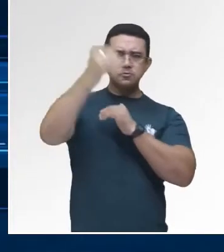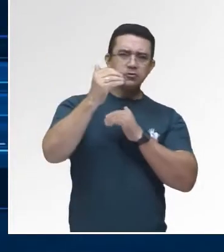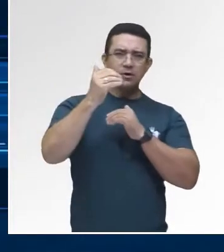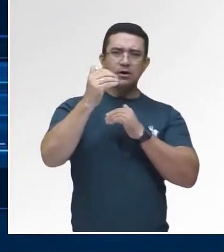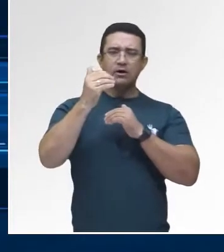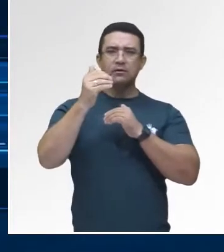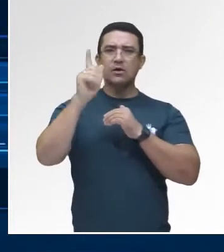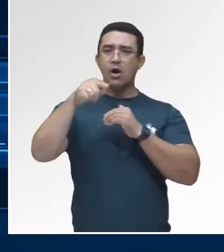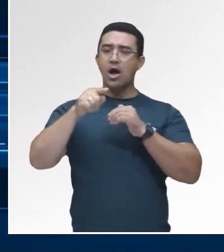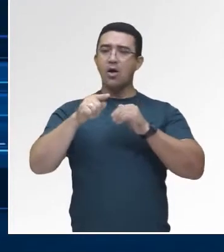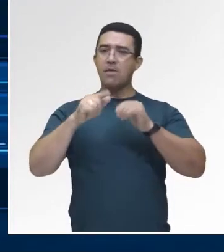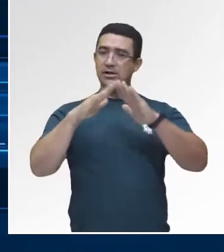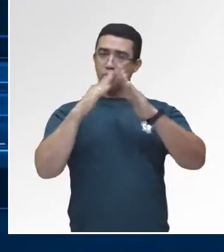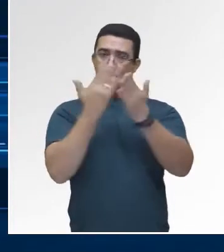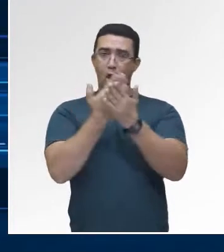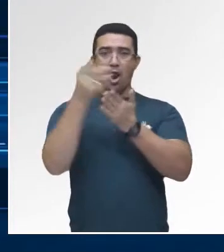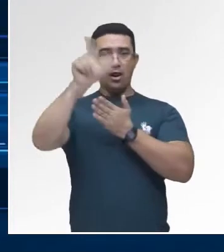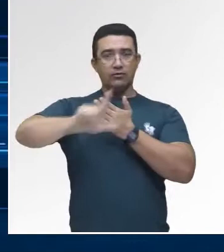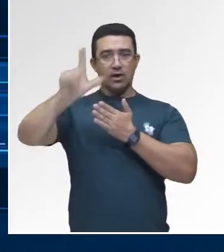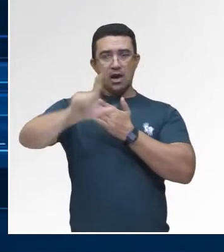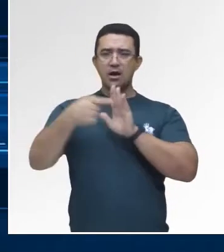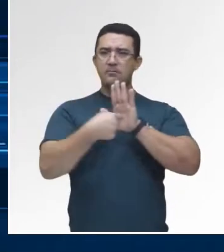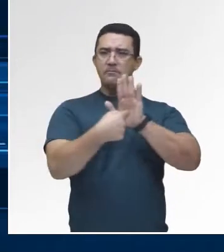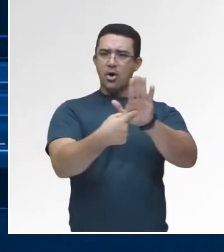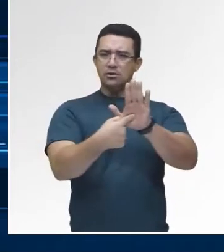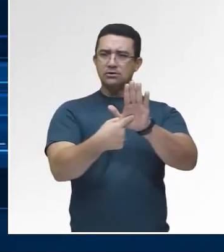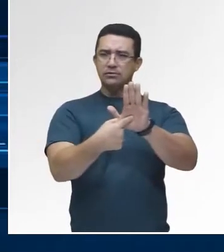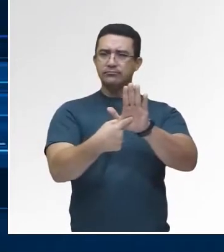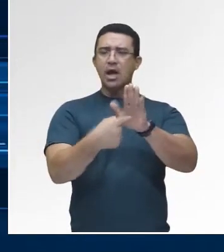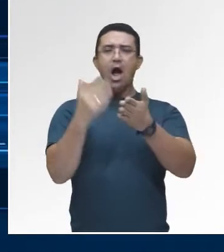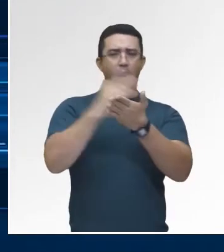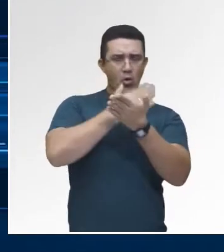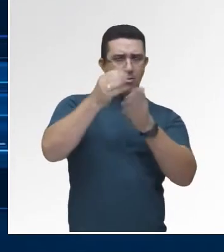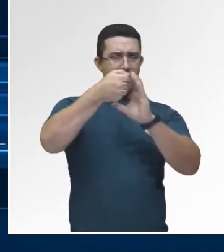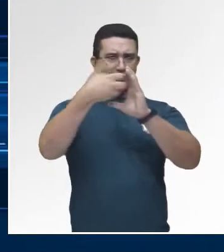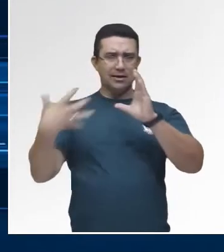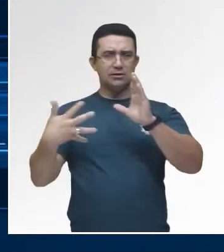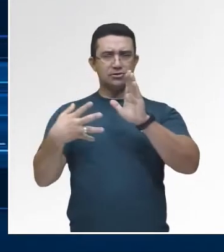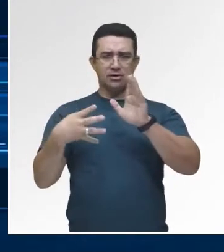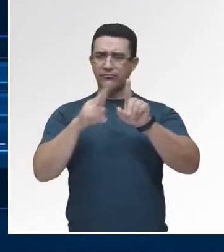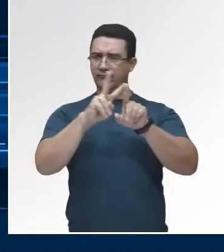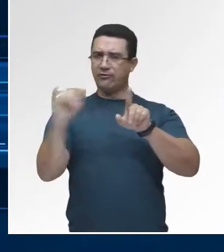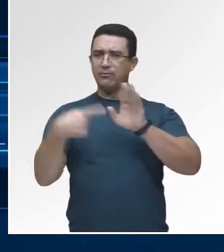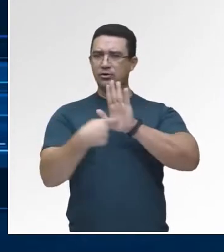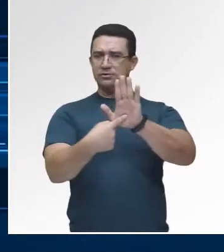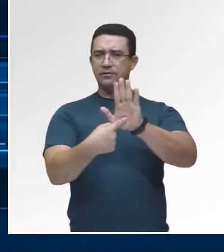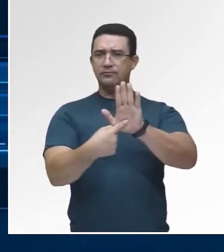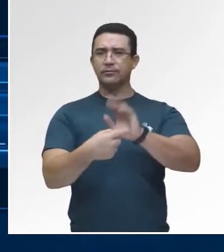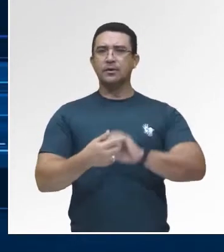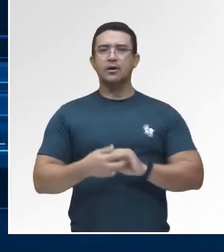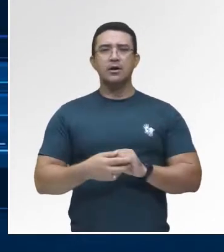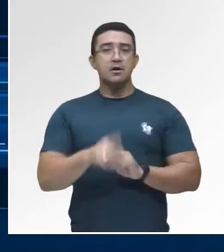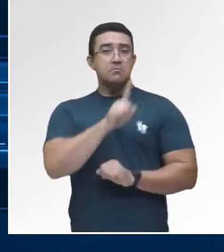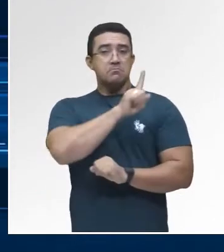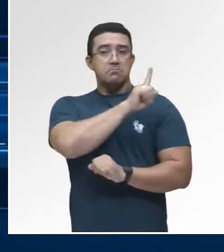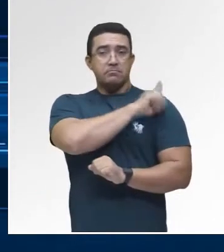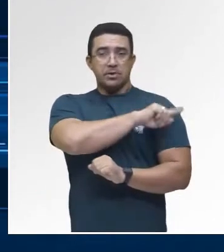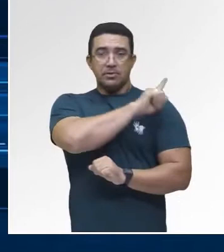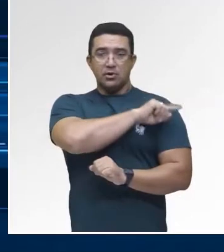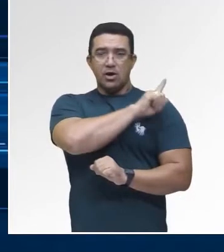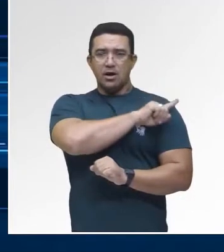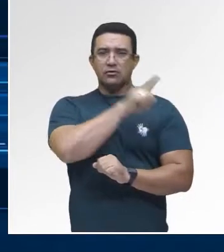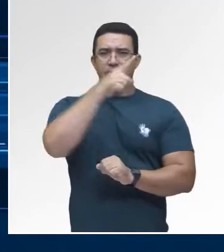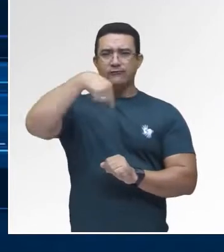essa escola literária ela vai trazer, é uma das características dela. No primeiro ano você estudou, as